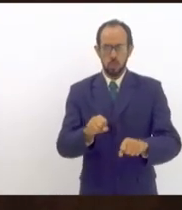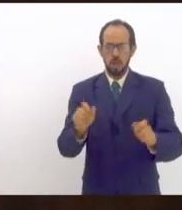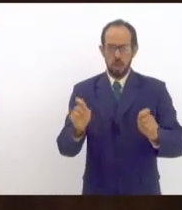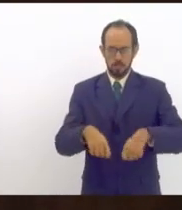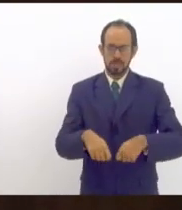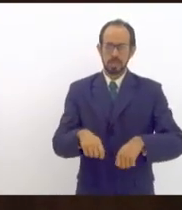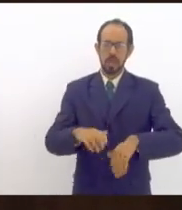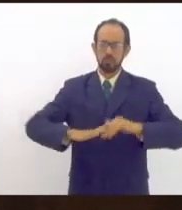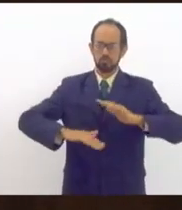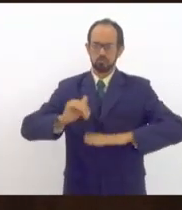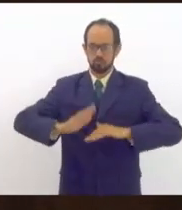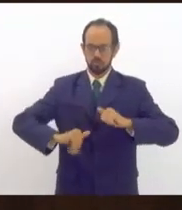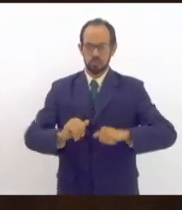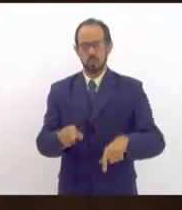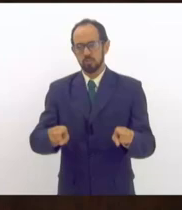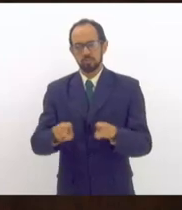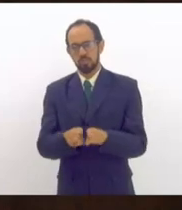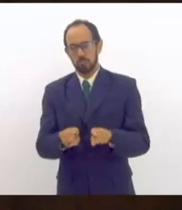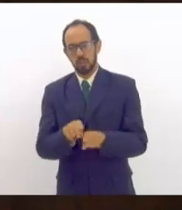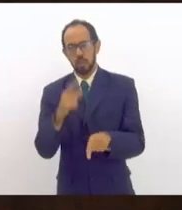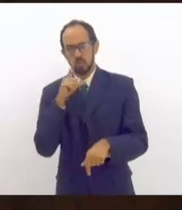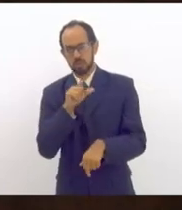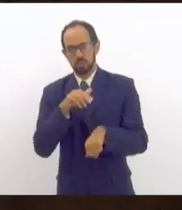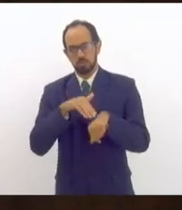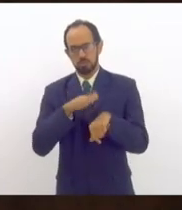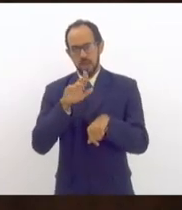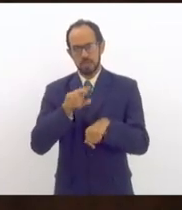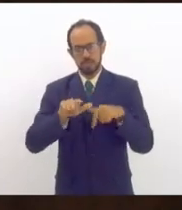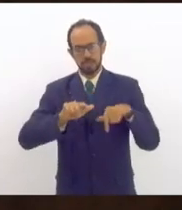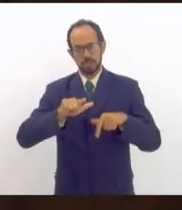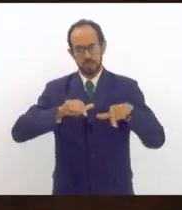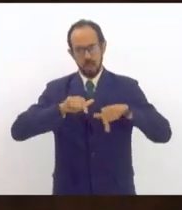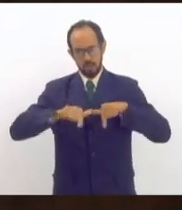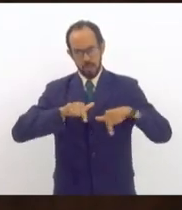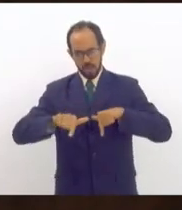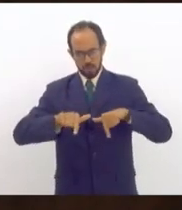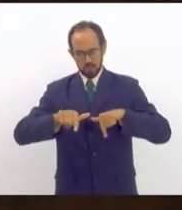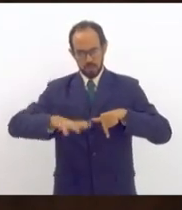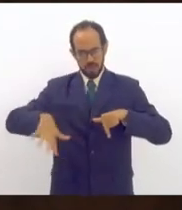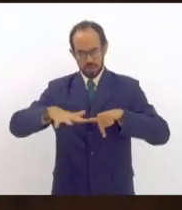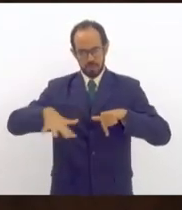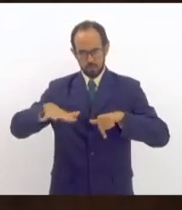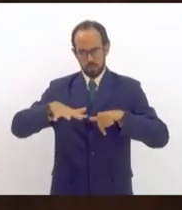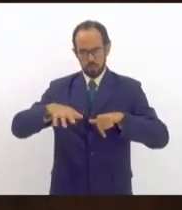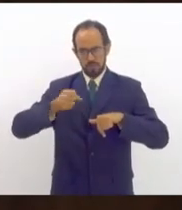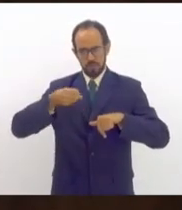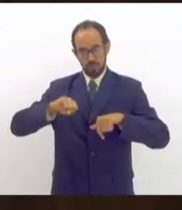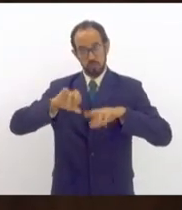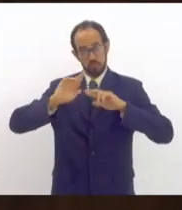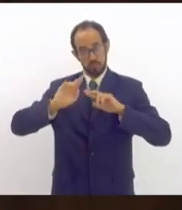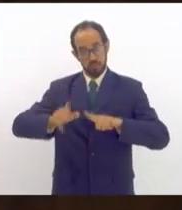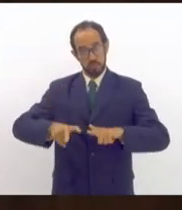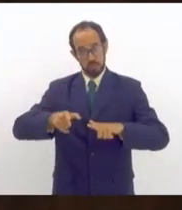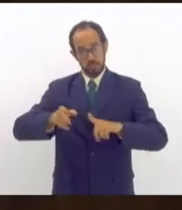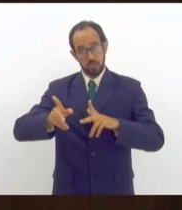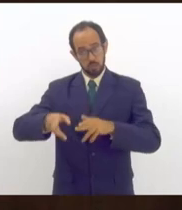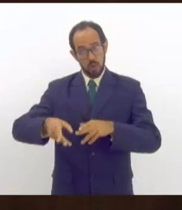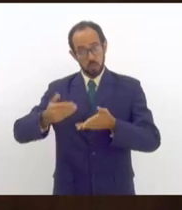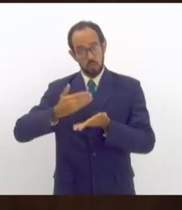e conseguimos mais vagas de emprego para região se fosse do contrário como no início